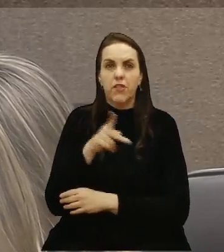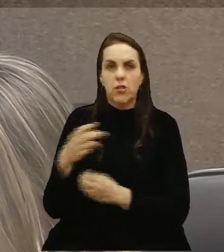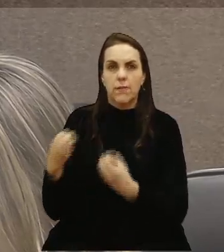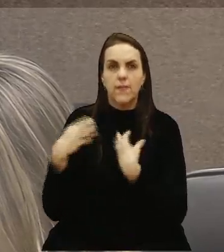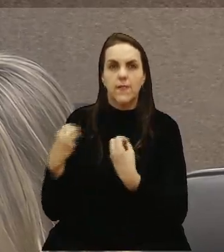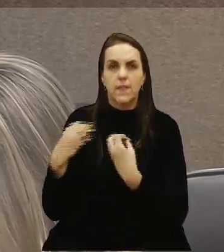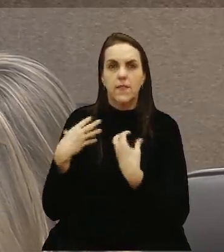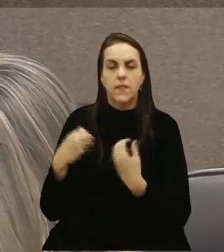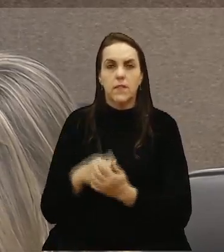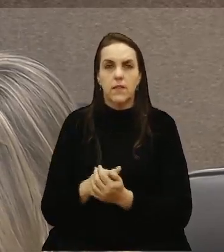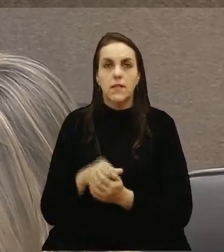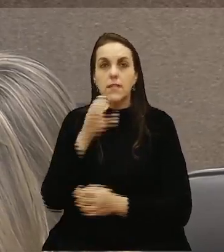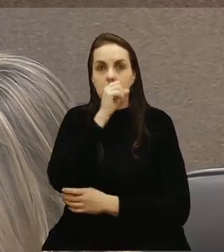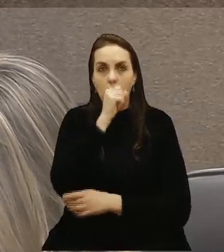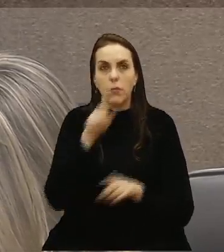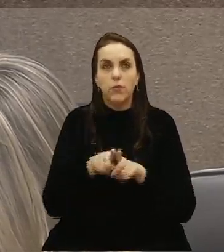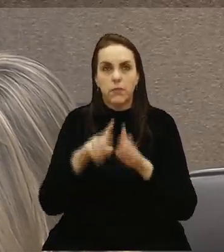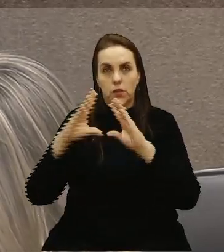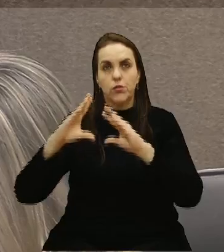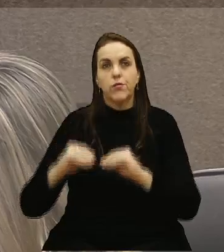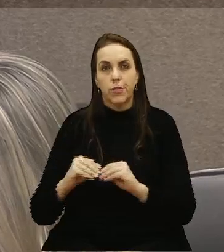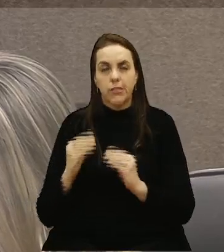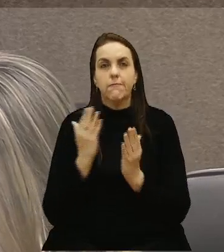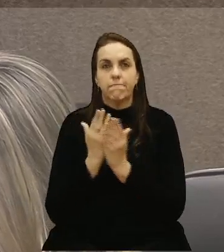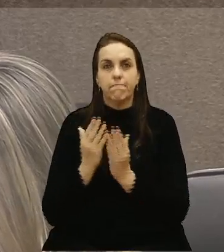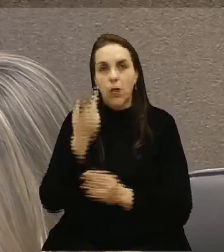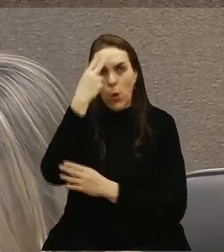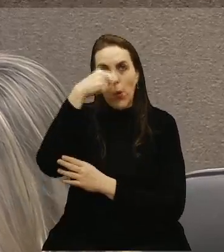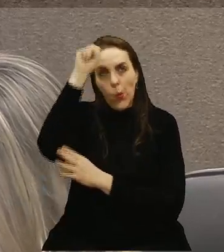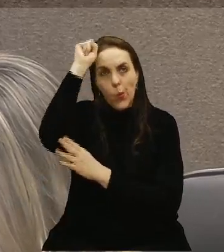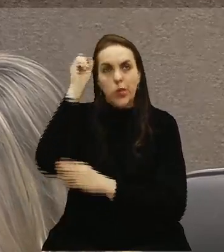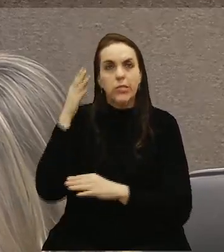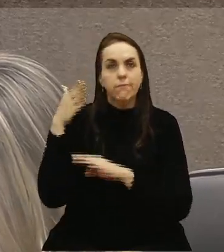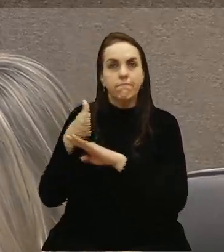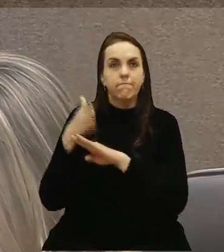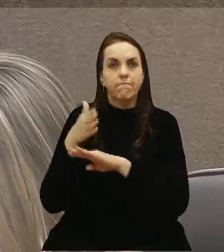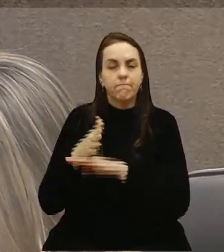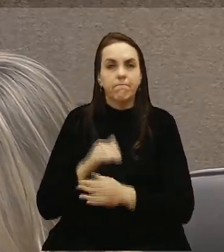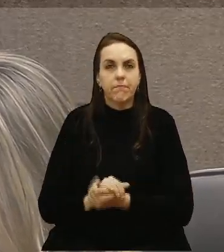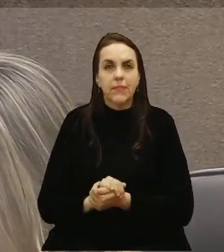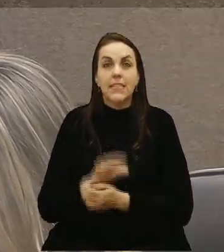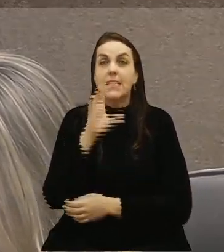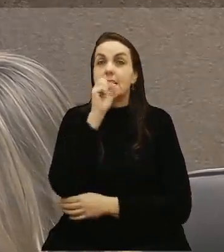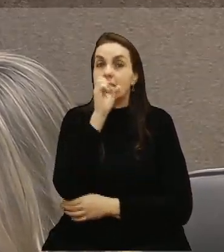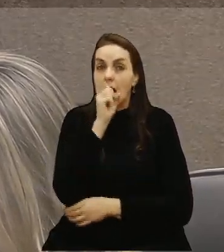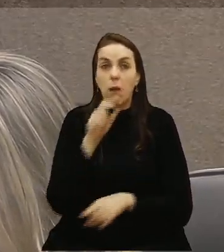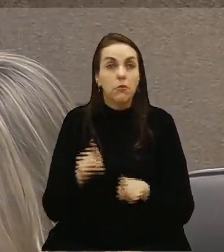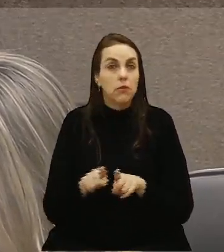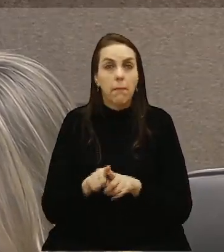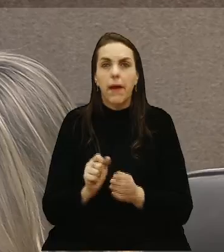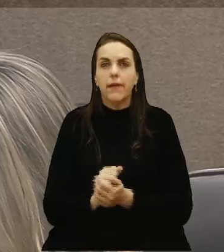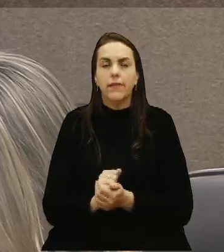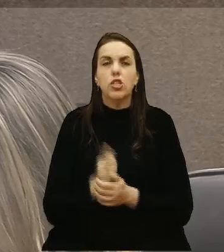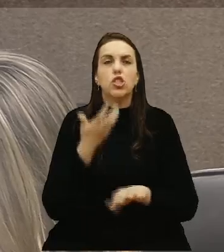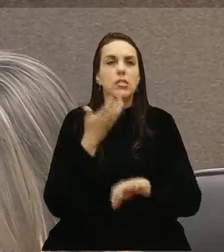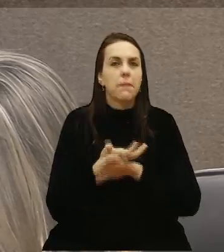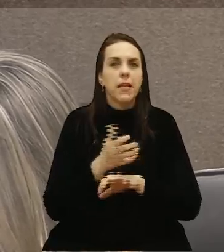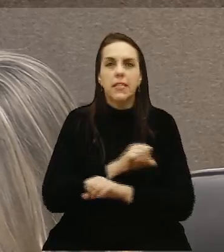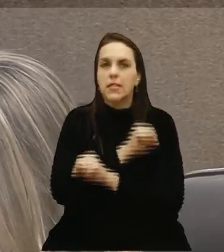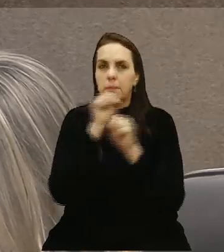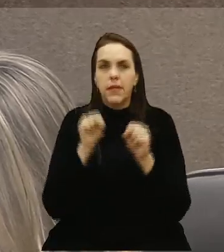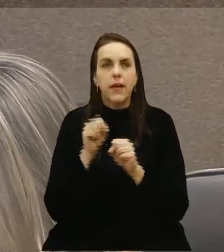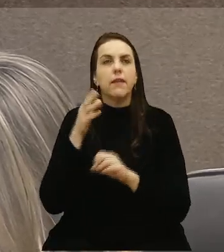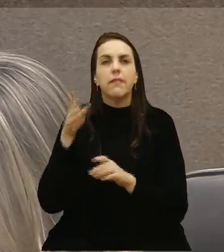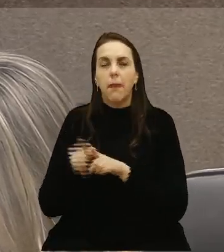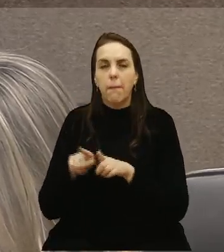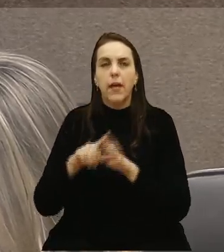sábado também estudar, de noite, eu ia para a Universidade de Caxias do Sul. Sábado, porque eu fazia disciplina de manhã, muitas